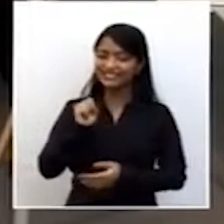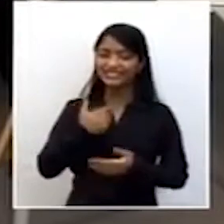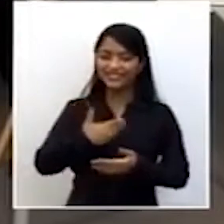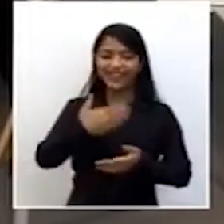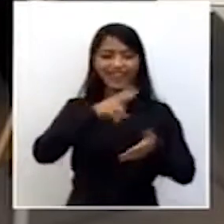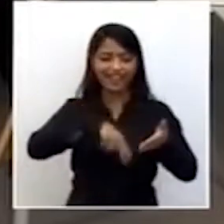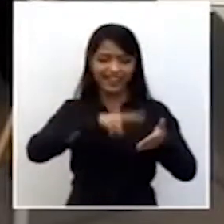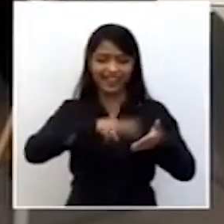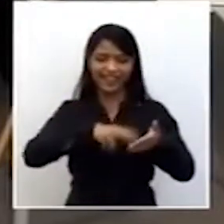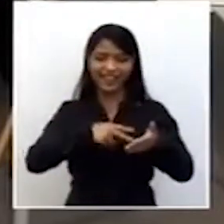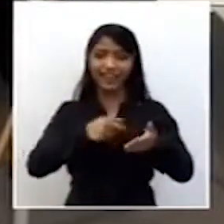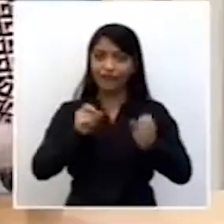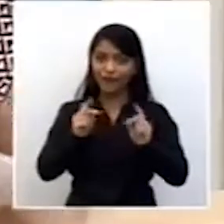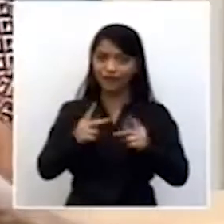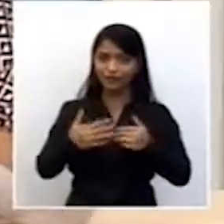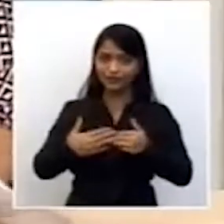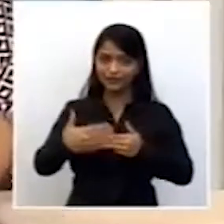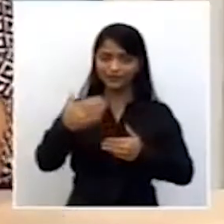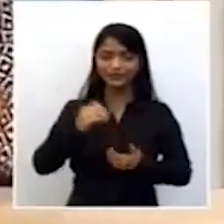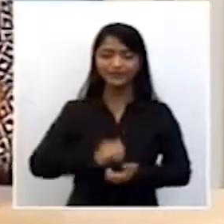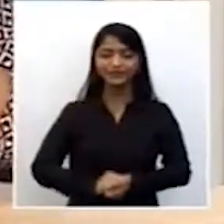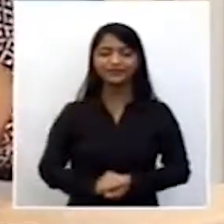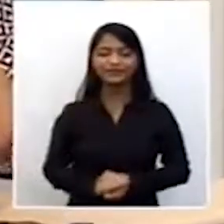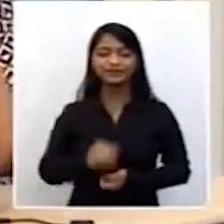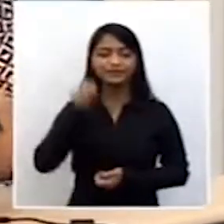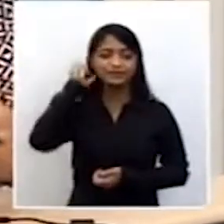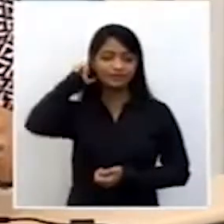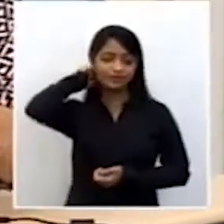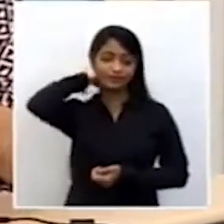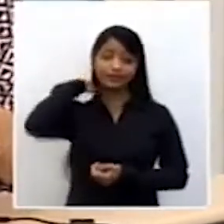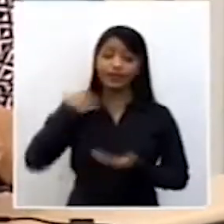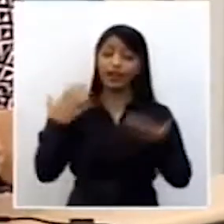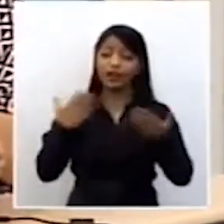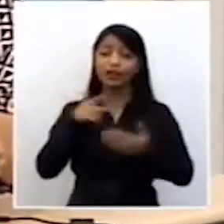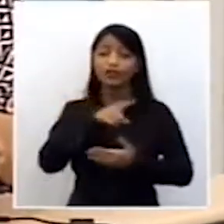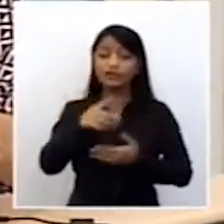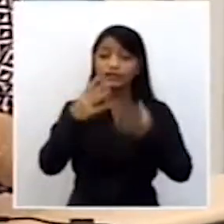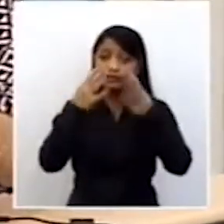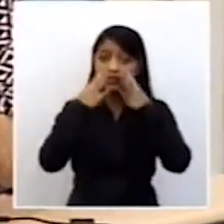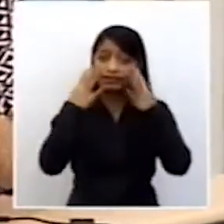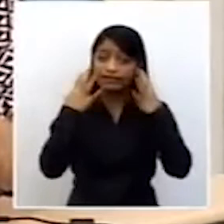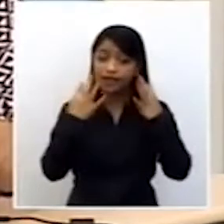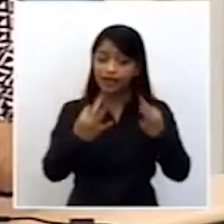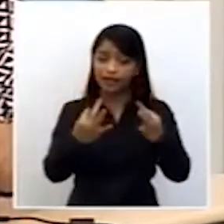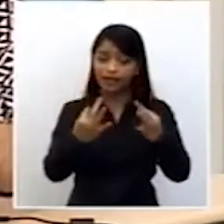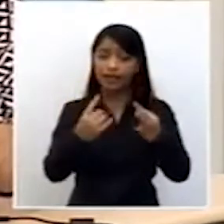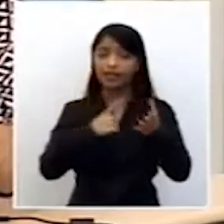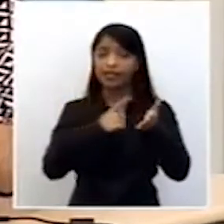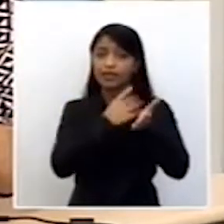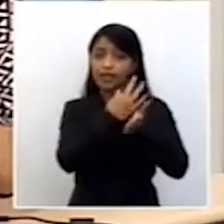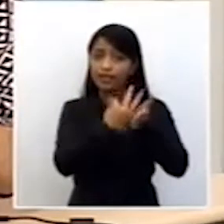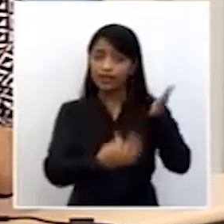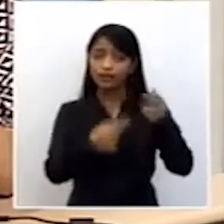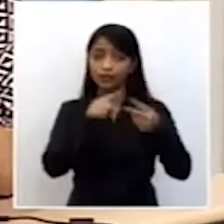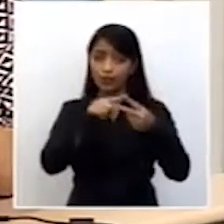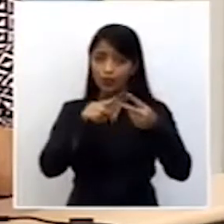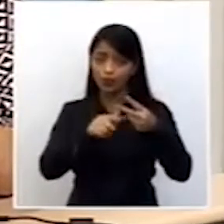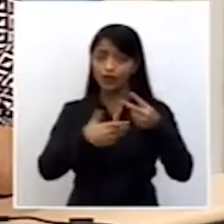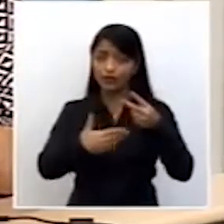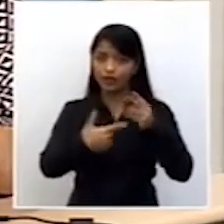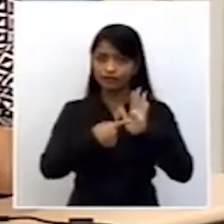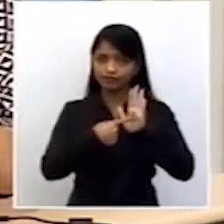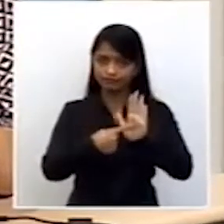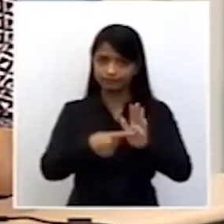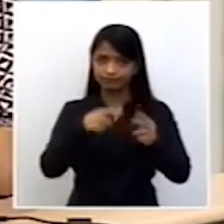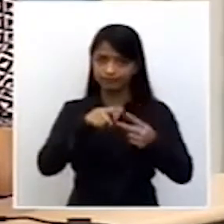exatamente. Vamos lá? E aí vocês comecem a prestar atenção agora nesses dois textos que nós vamos apresentar para